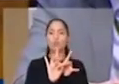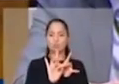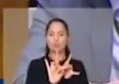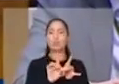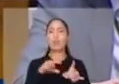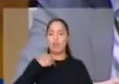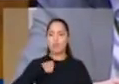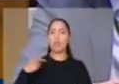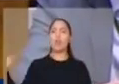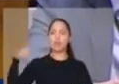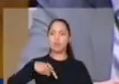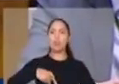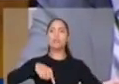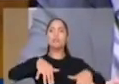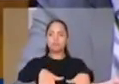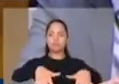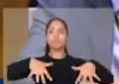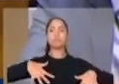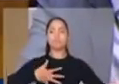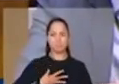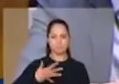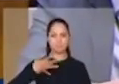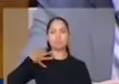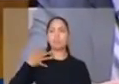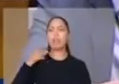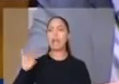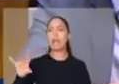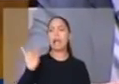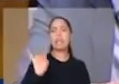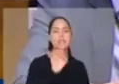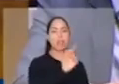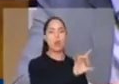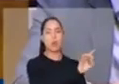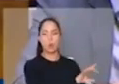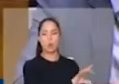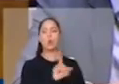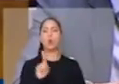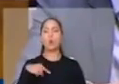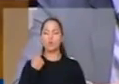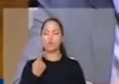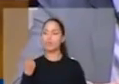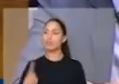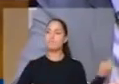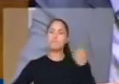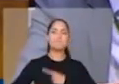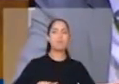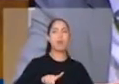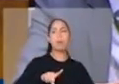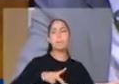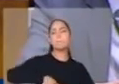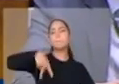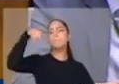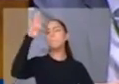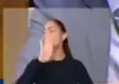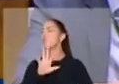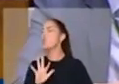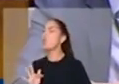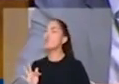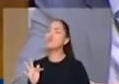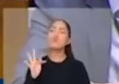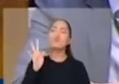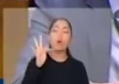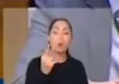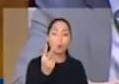planície, no plenário, com muito orgulho com cada um de vocês, construirmos o futuro do Brasil, não pelos